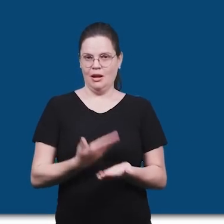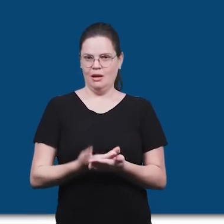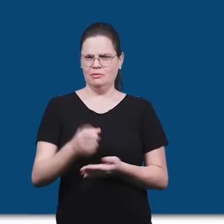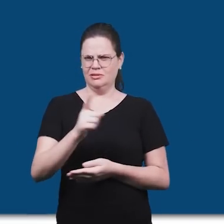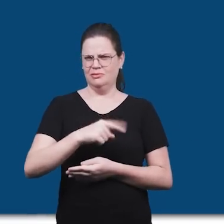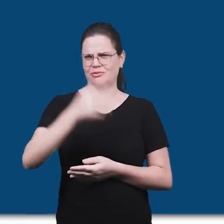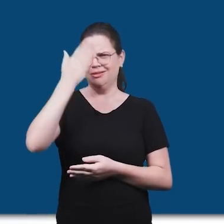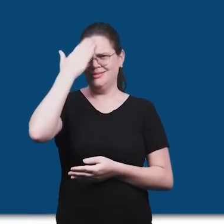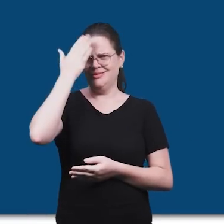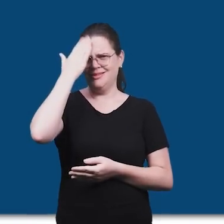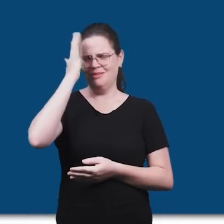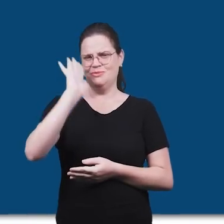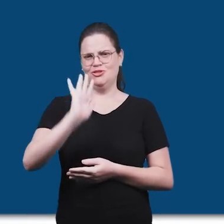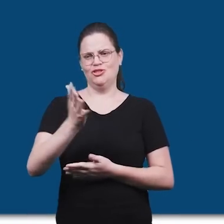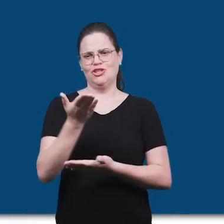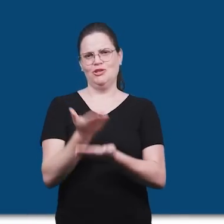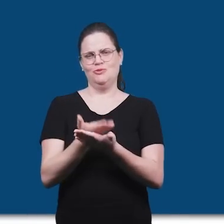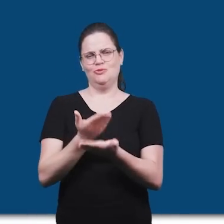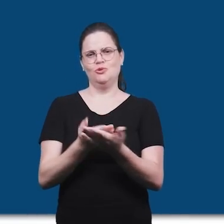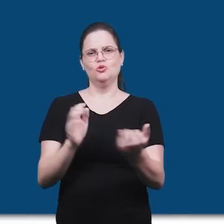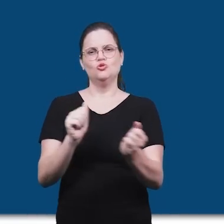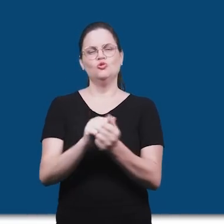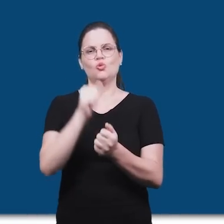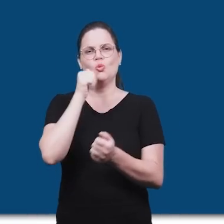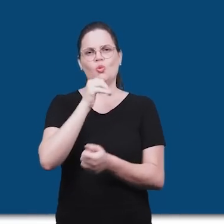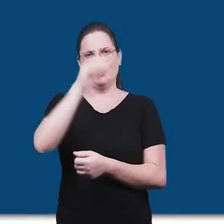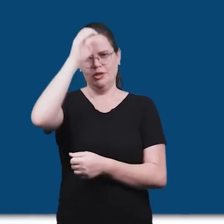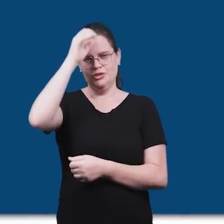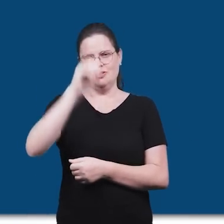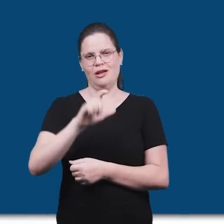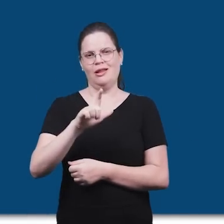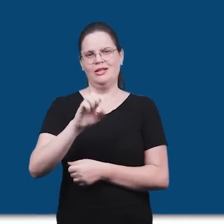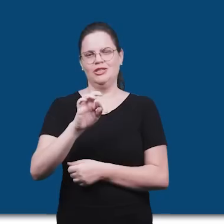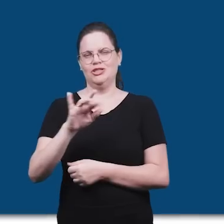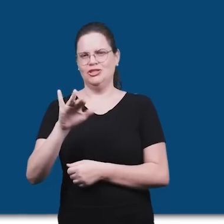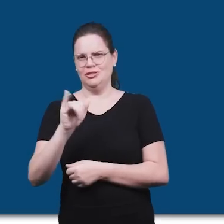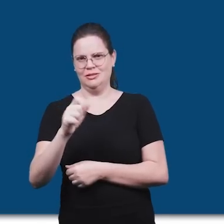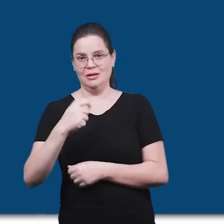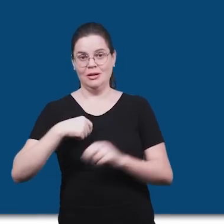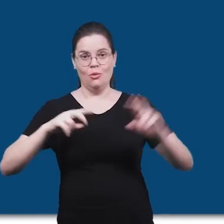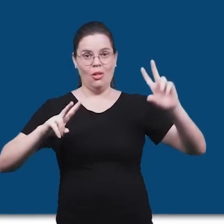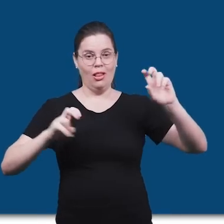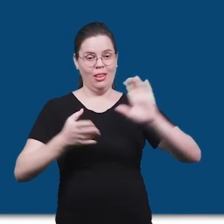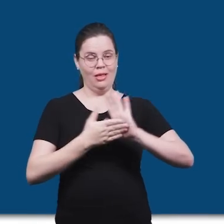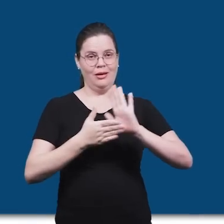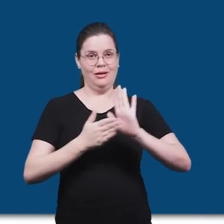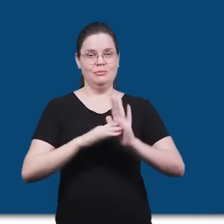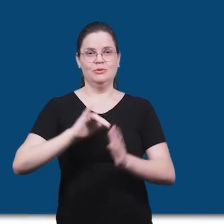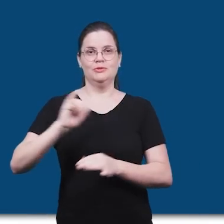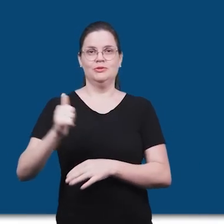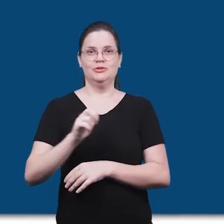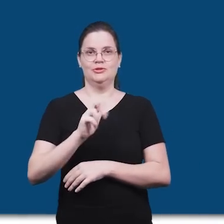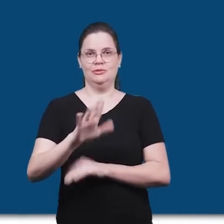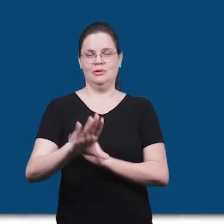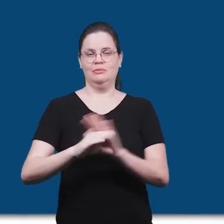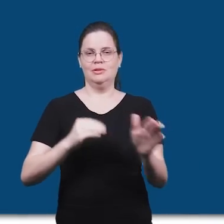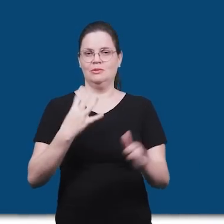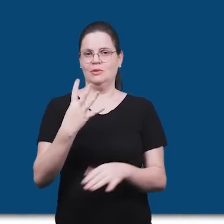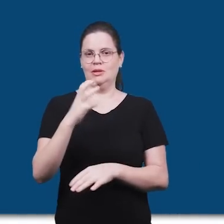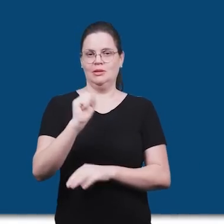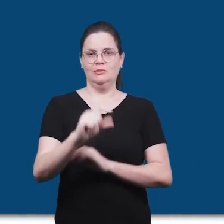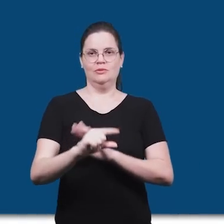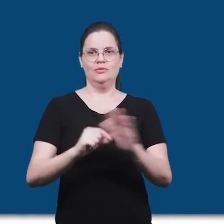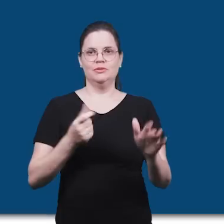vocês acabaram de estudar com a tia Letícia, que é o lema desse ano, não é? Jeremias